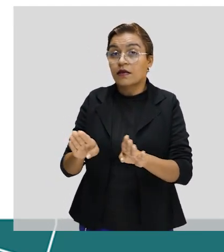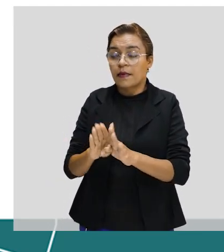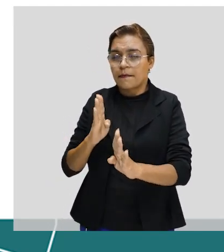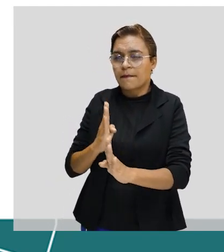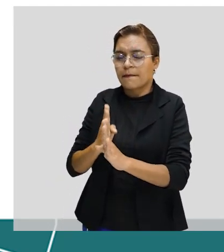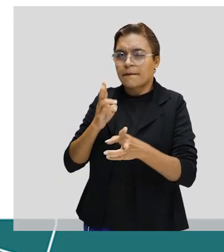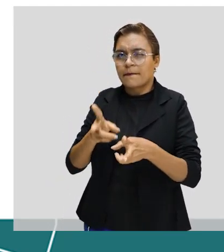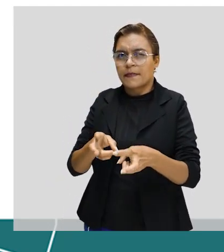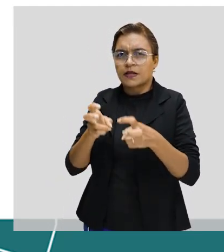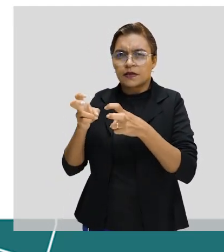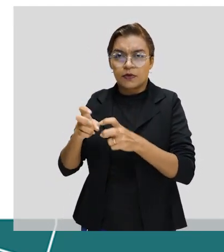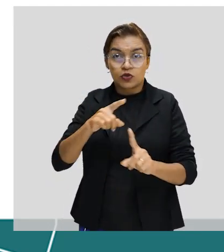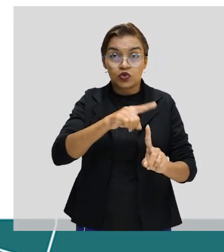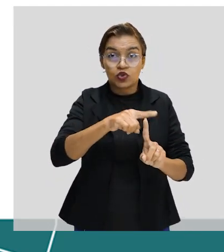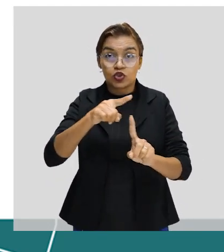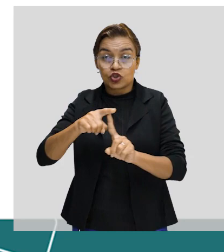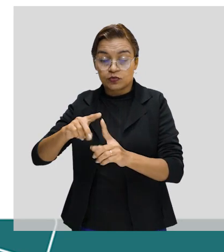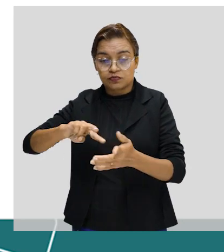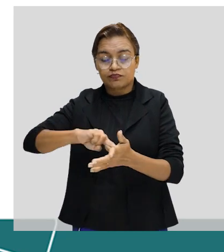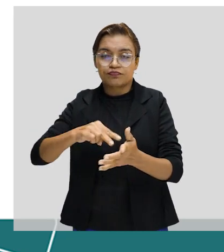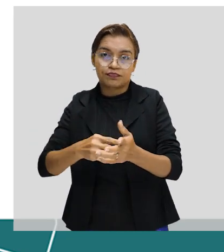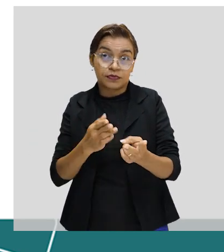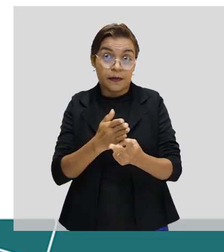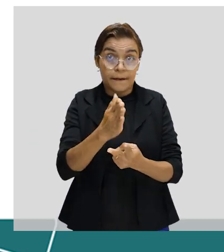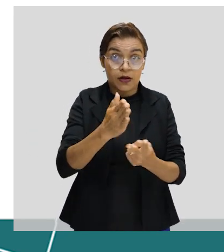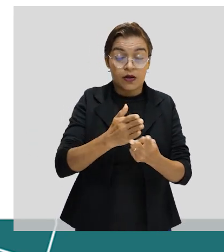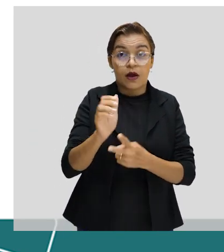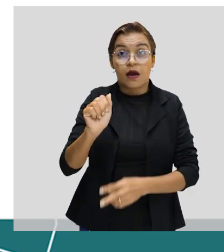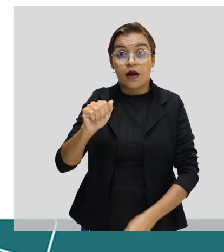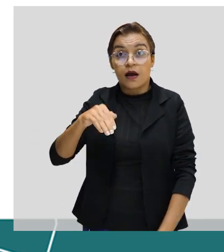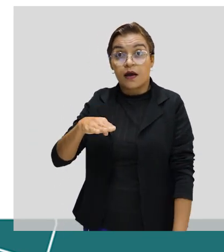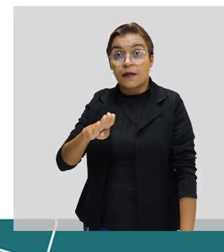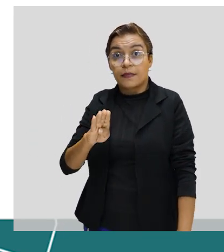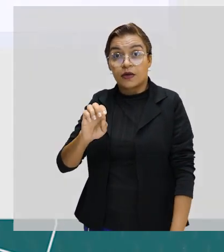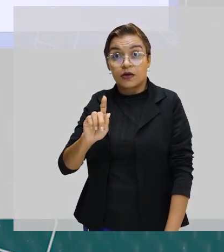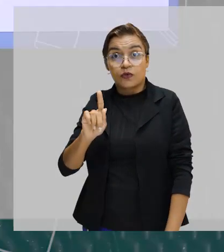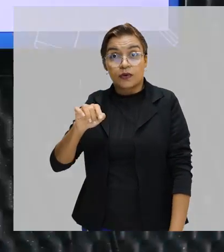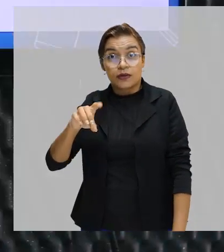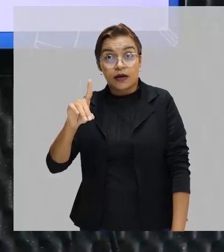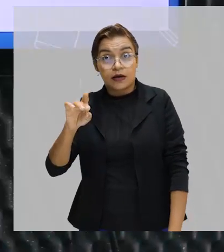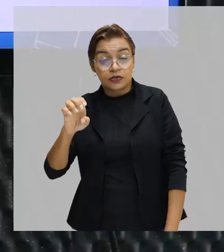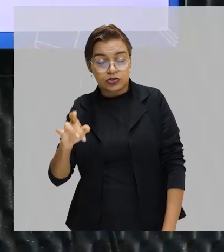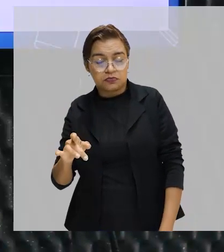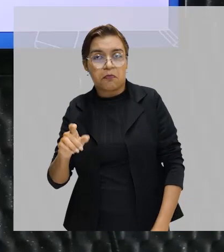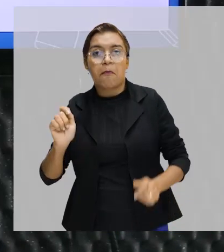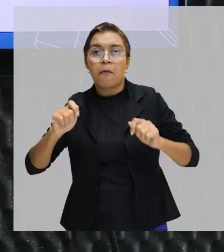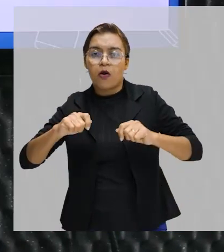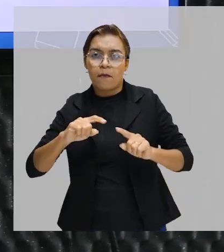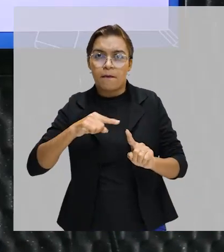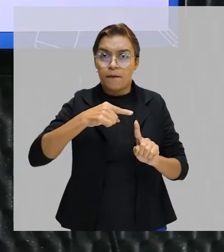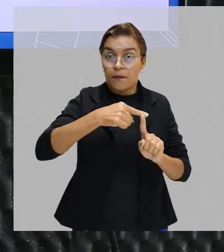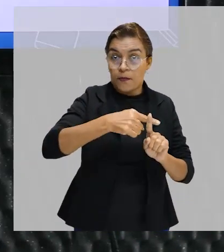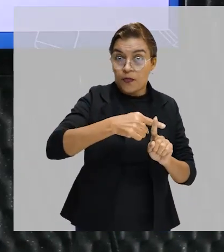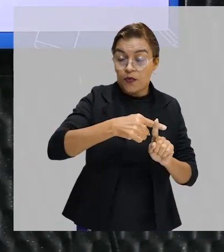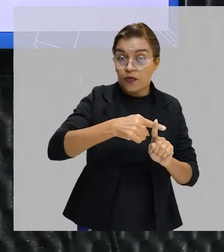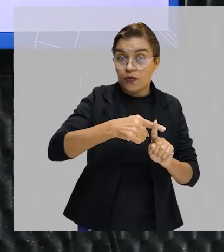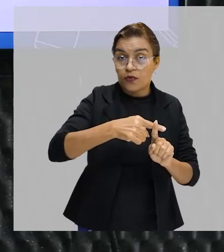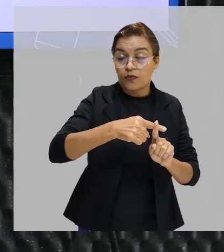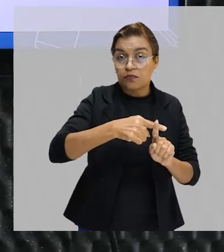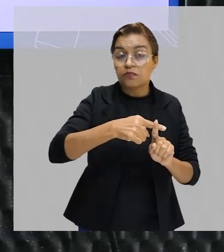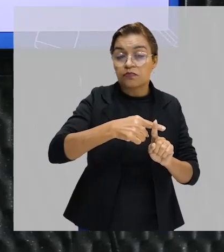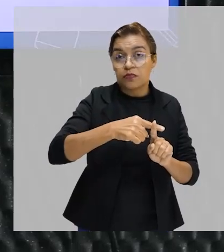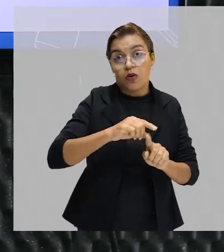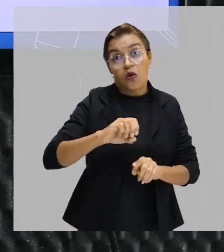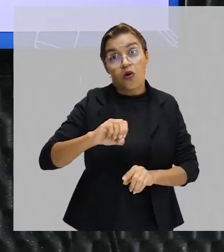os tipos de ambiguidade. Vocês vão perceber que algumas vezes a ambiguidade é positiva e em outros momentos